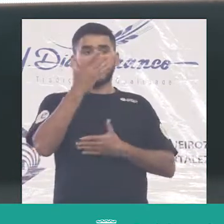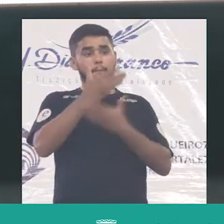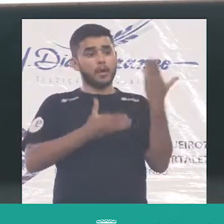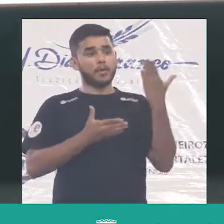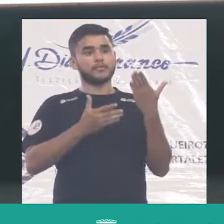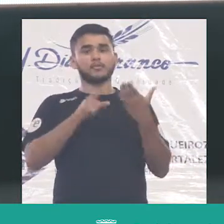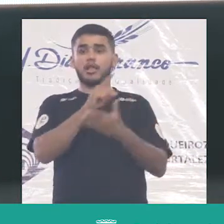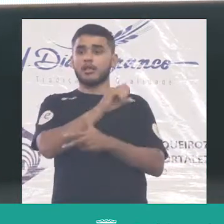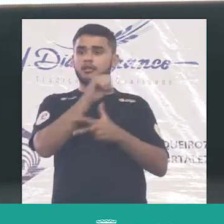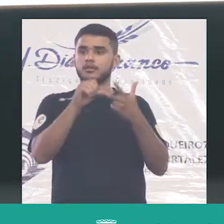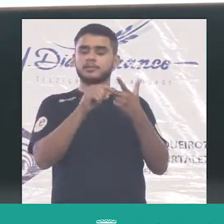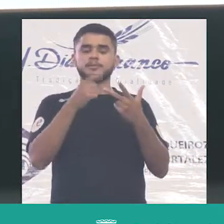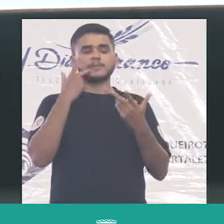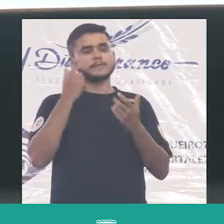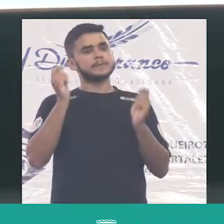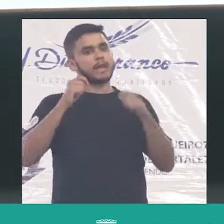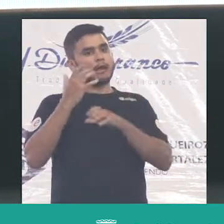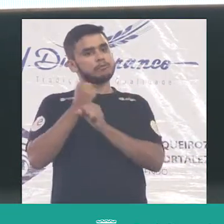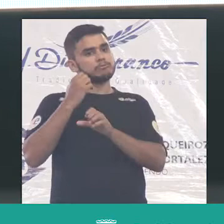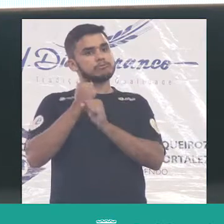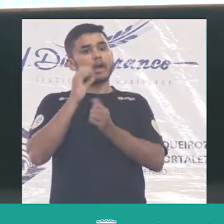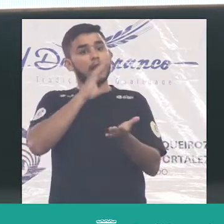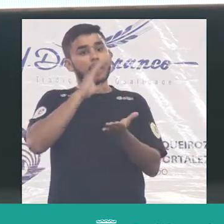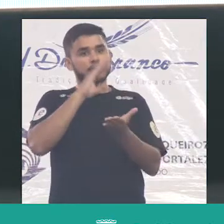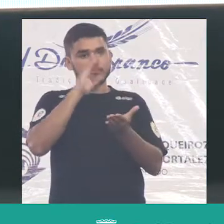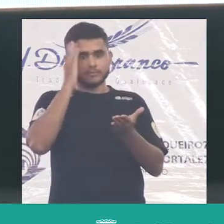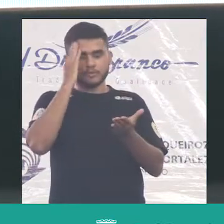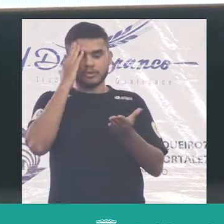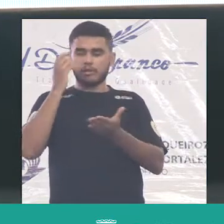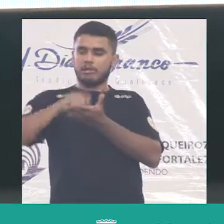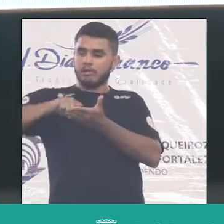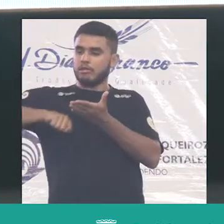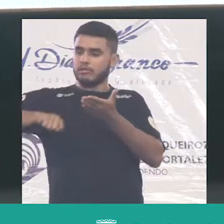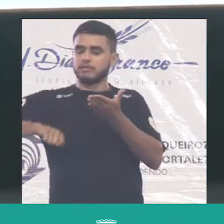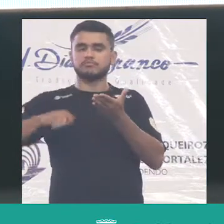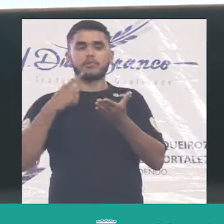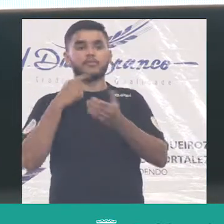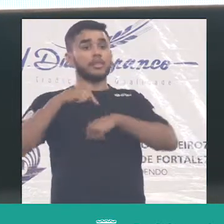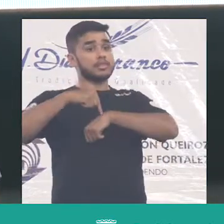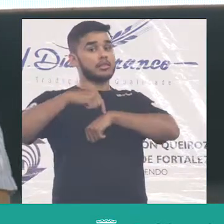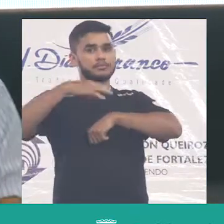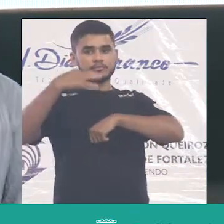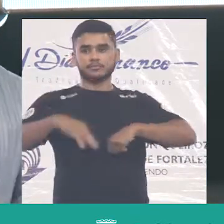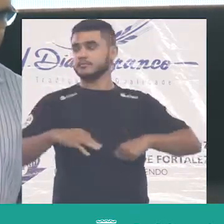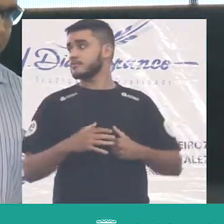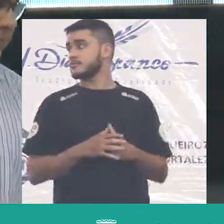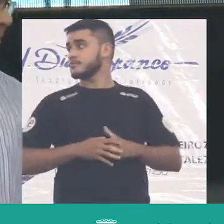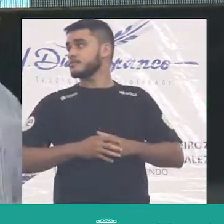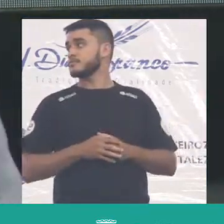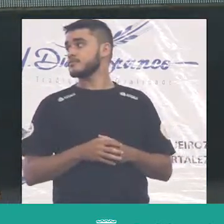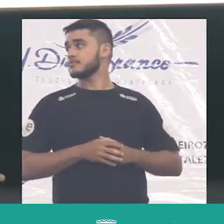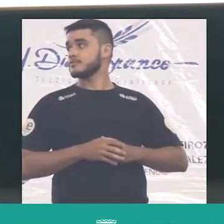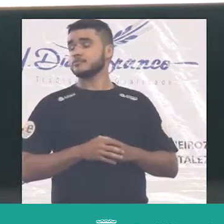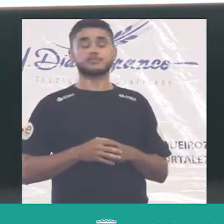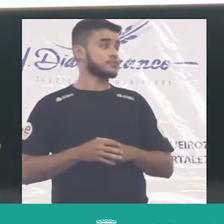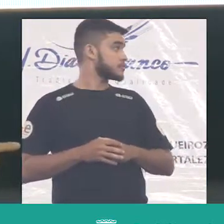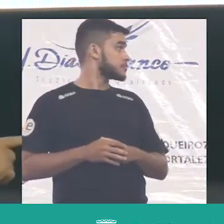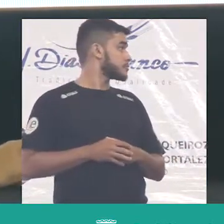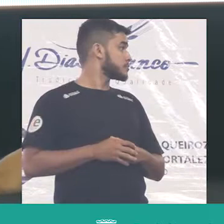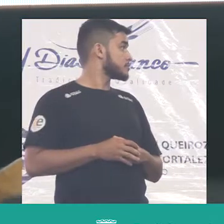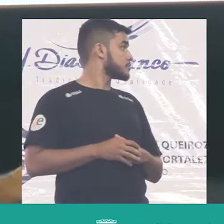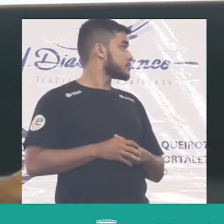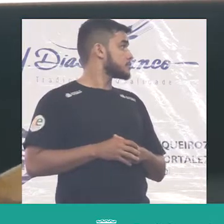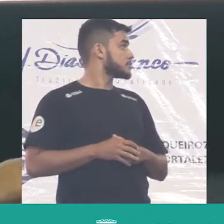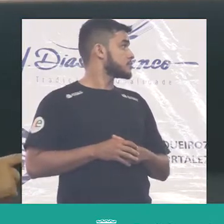mais de trabalho, de uma forma um pouco mais acelerada. Tá ok? Isso é bizu para ganhar tempo na hora da prova. Só para isso. Como é que eu estou aí de